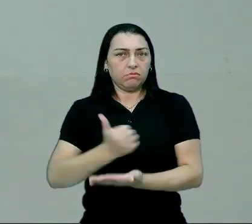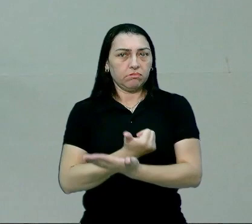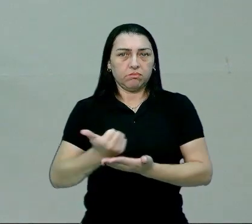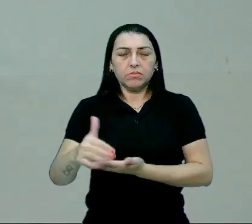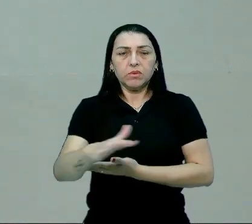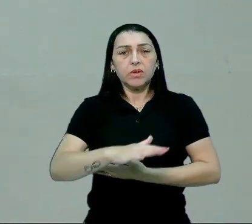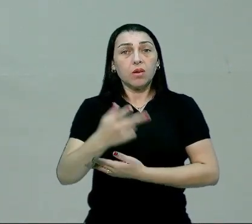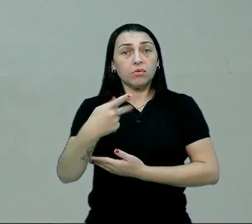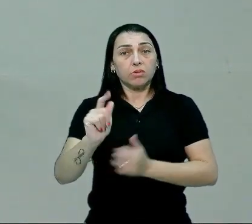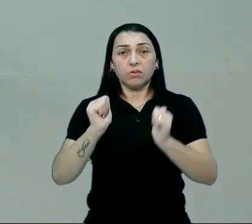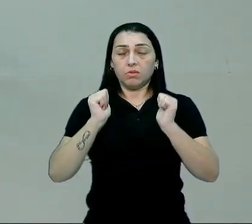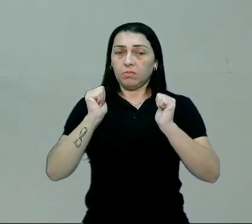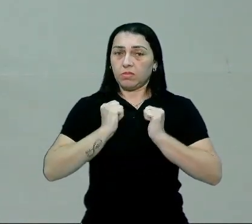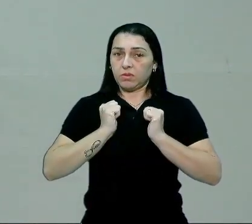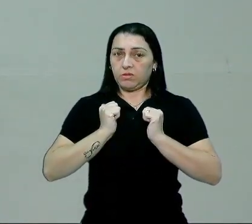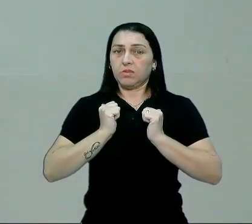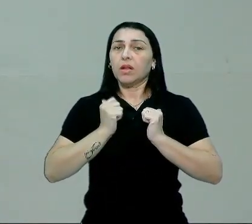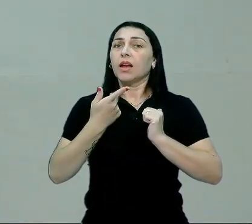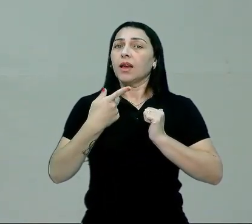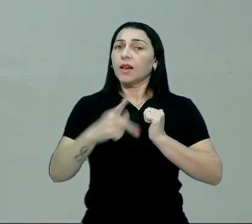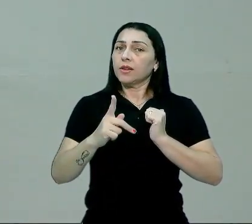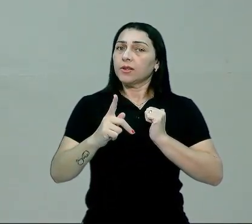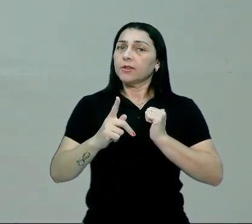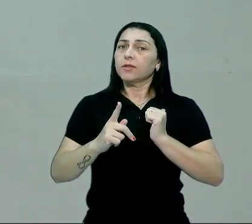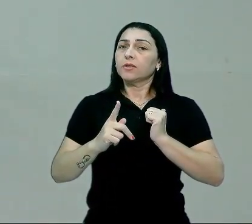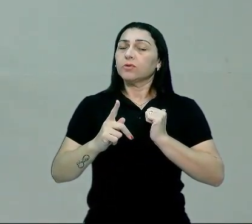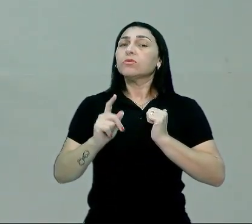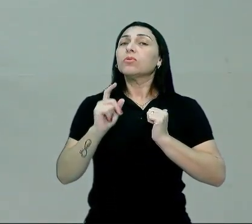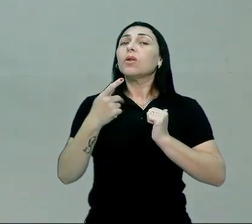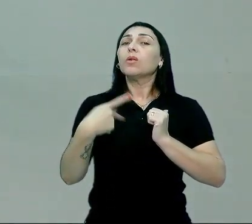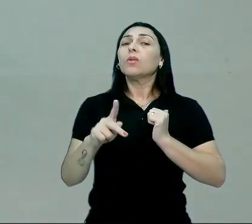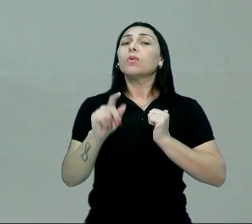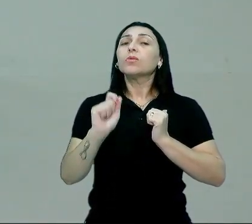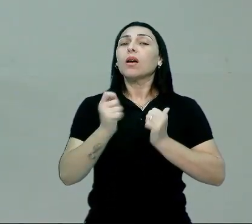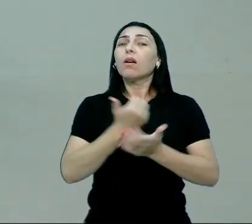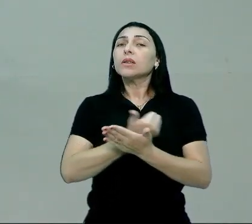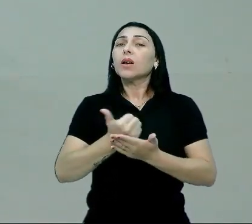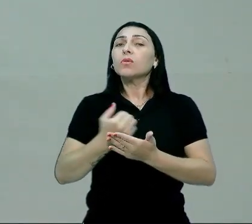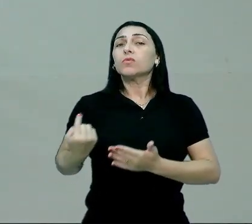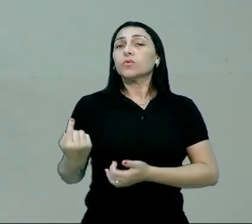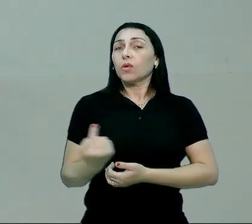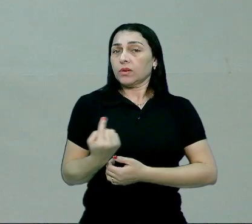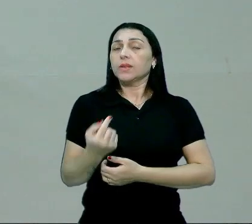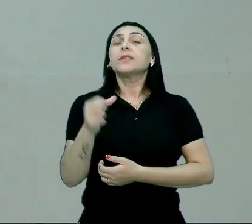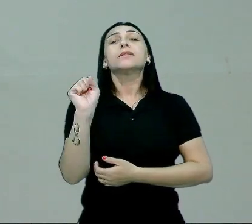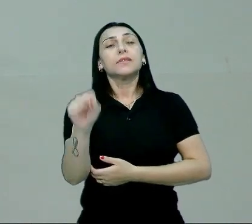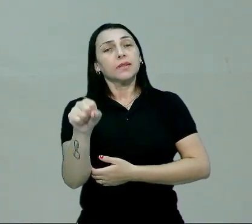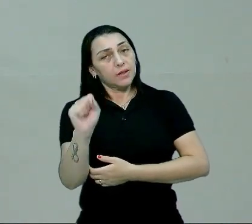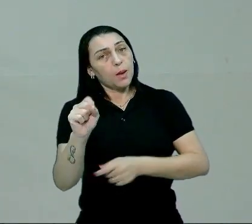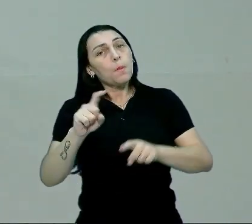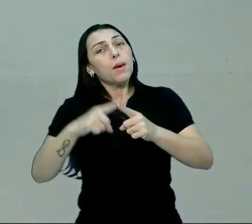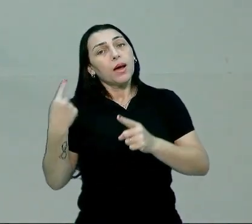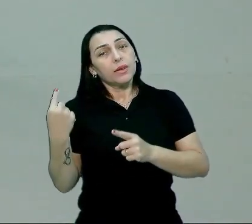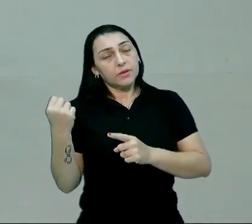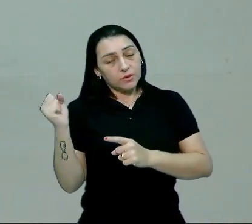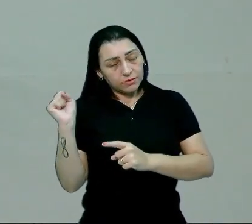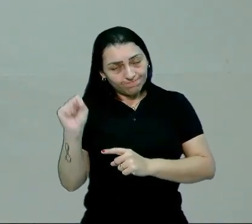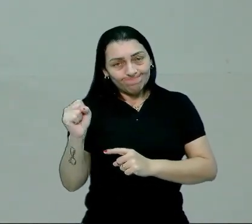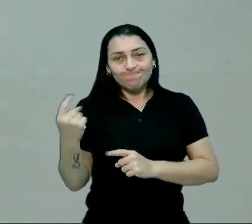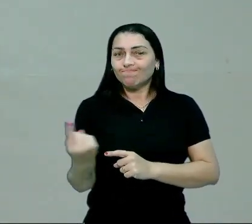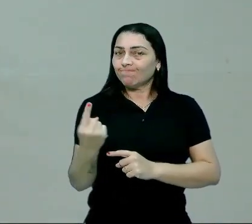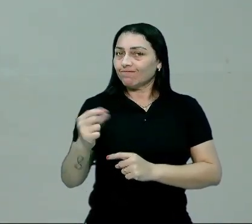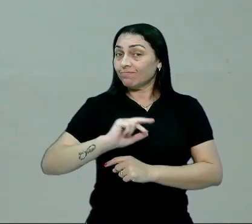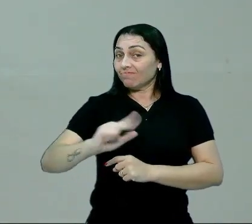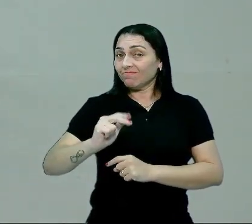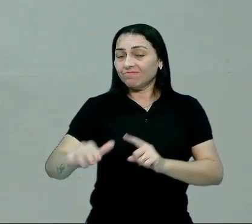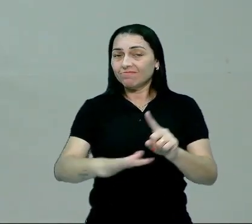social. É o seu comportamento, é a sua conduta, é a sua ação, sim, é sua ação, mas não